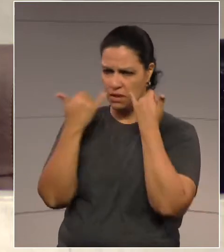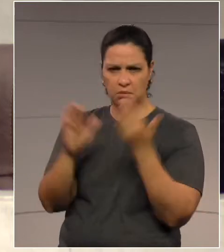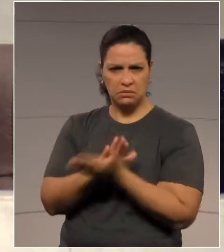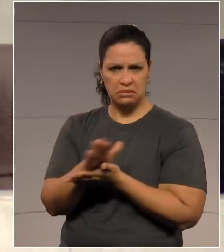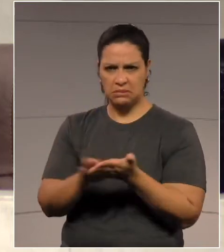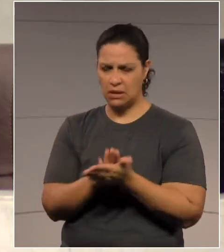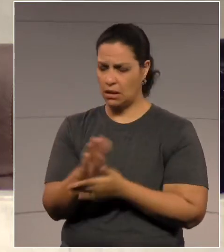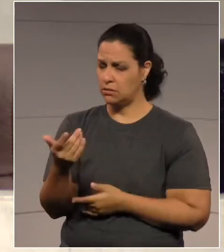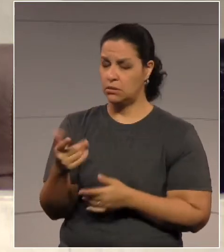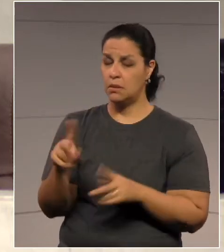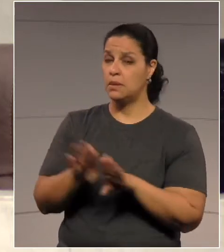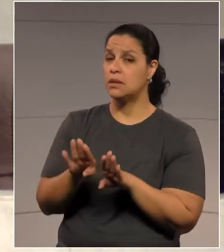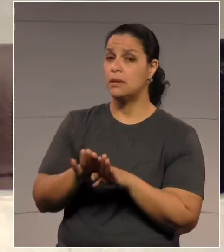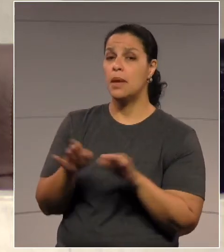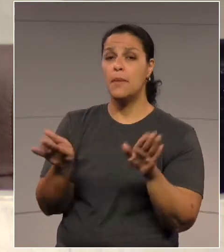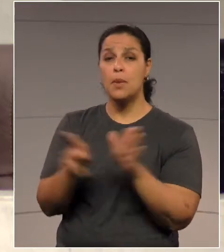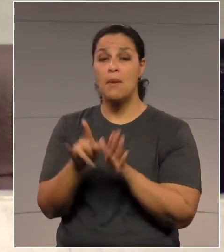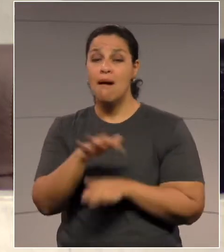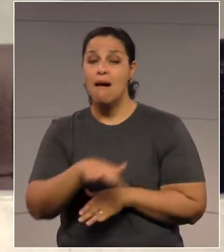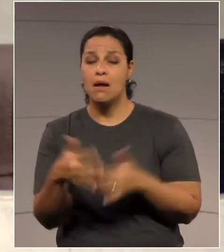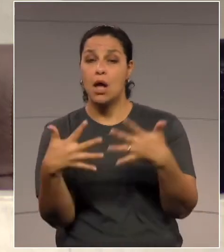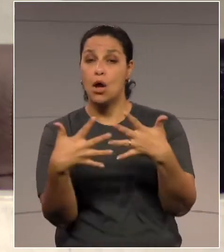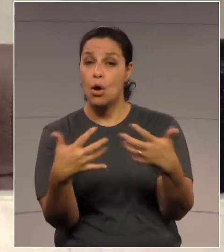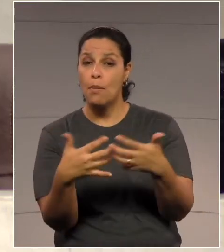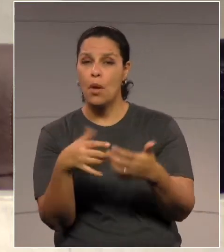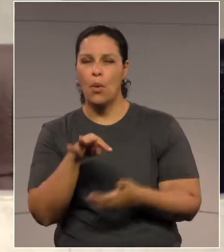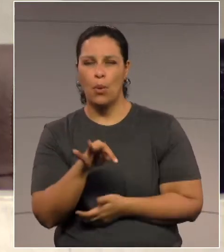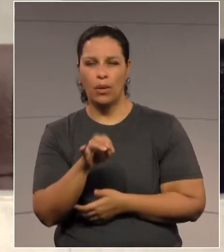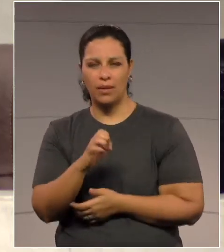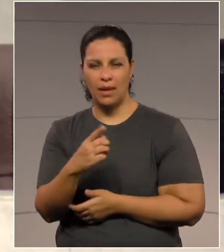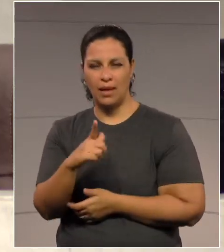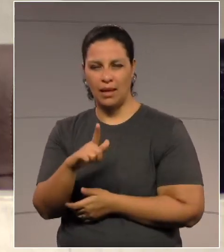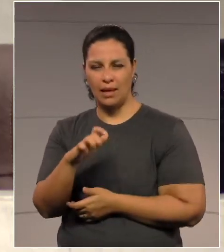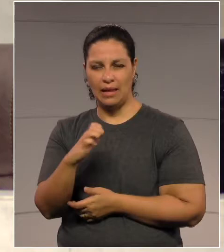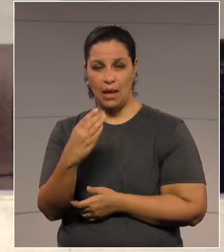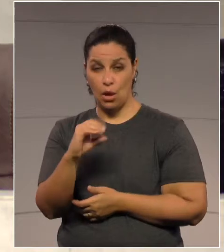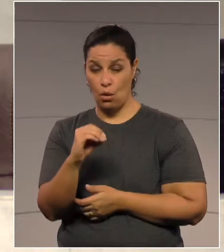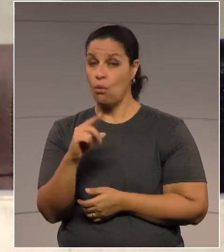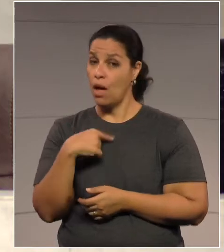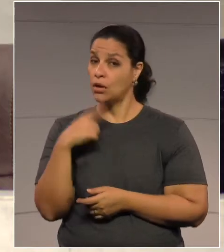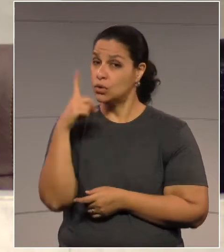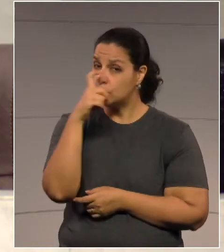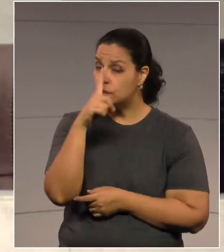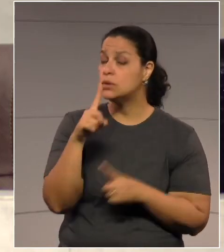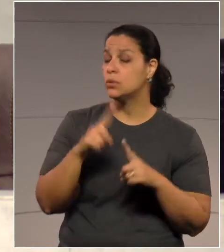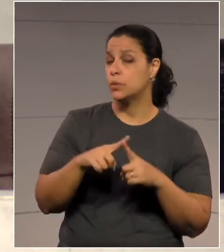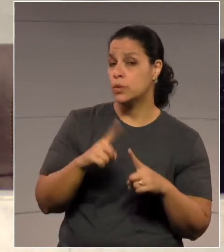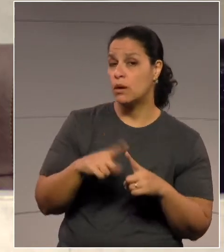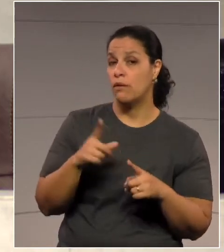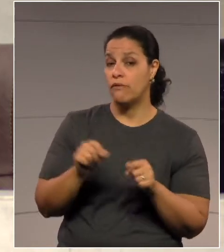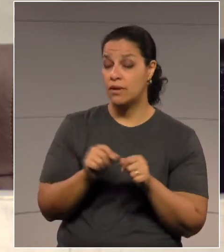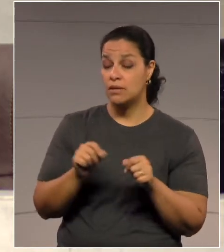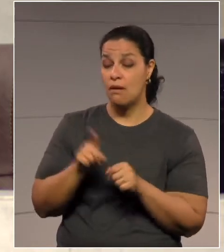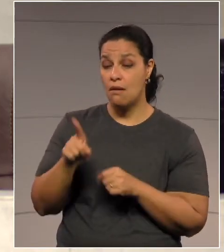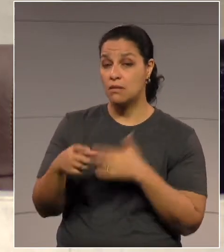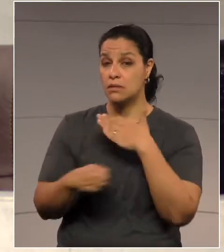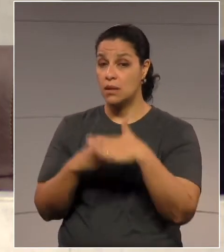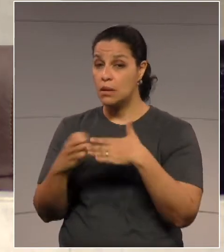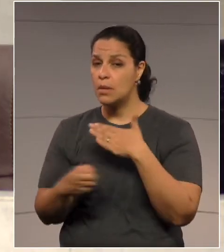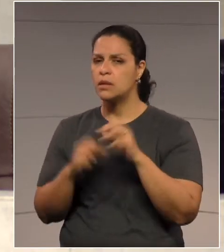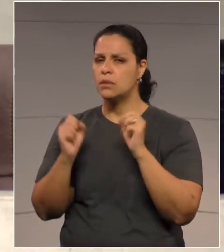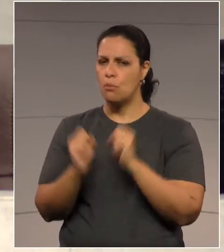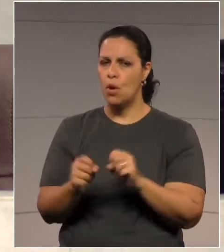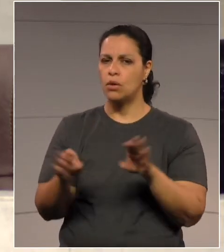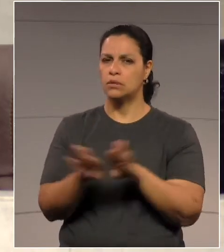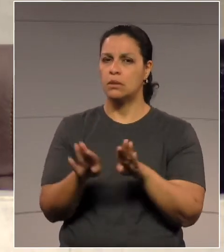informado. E no setor de comunicações há uma dificuldade muito grande de fazer com que a empresa